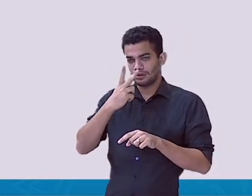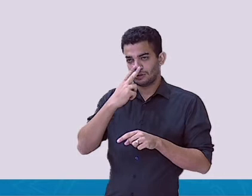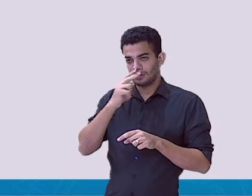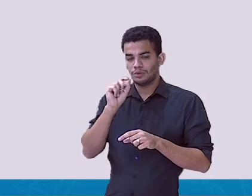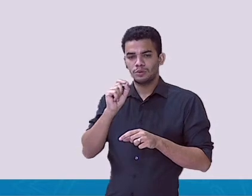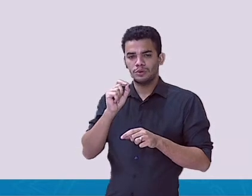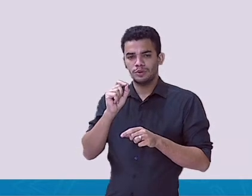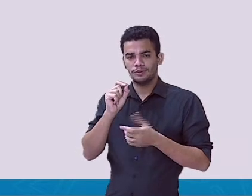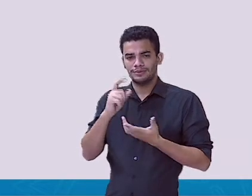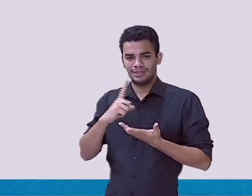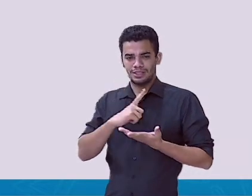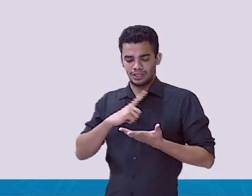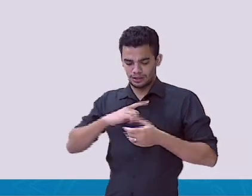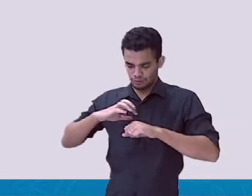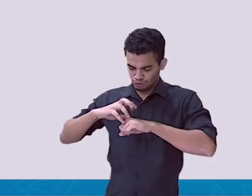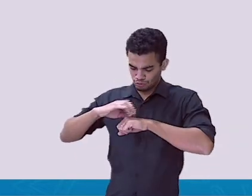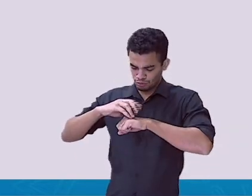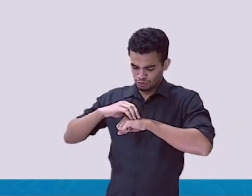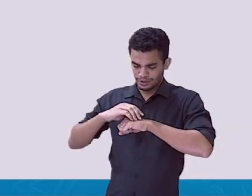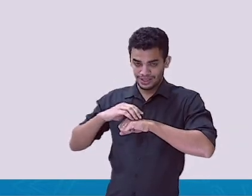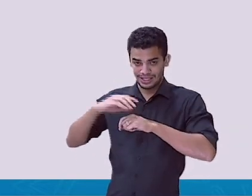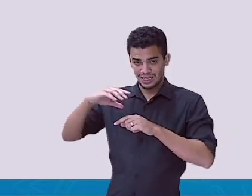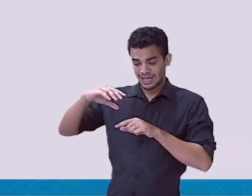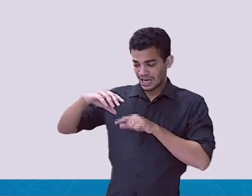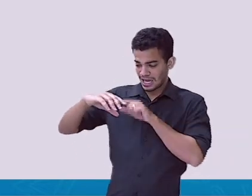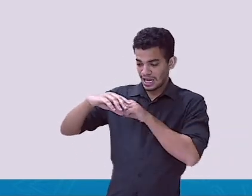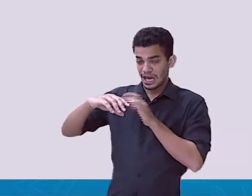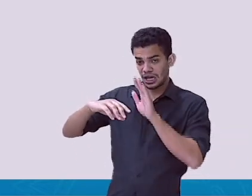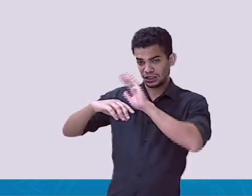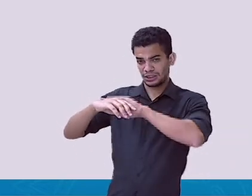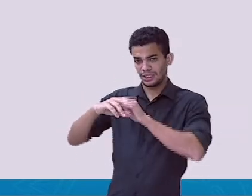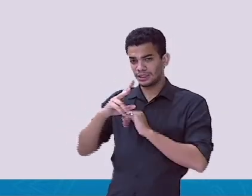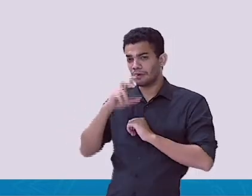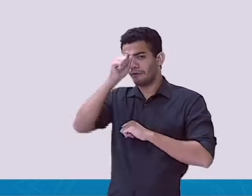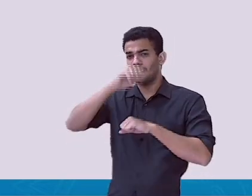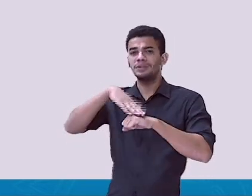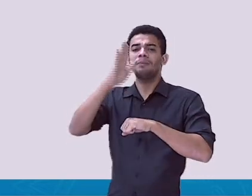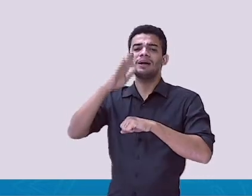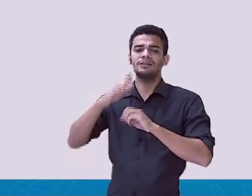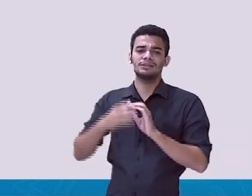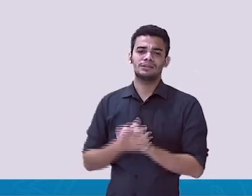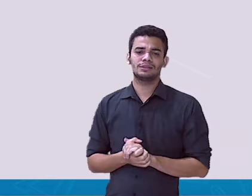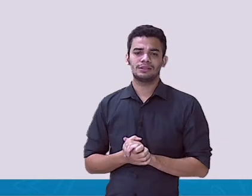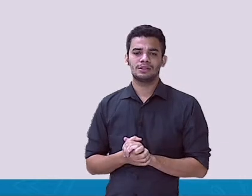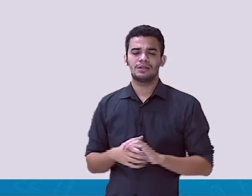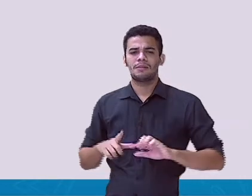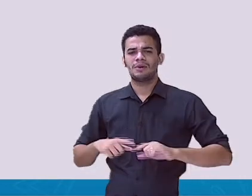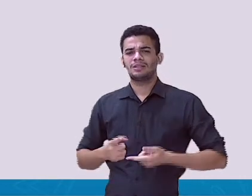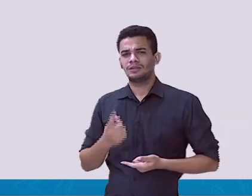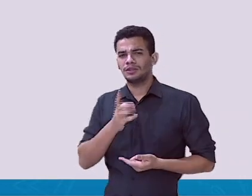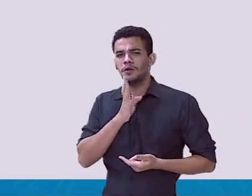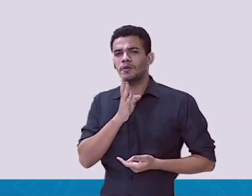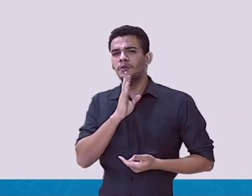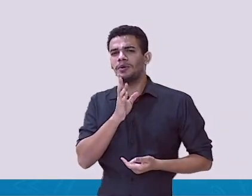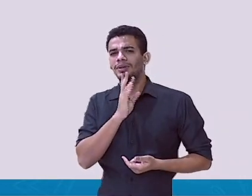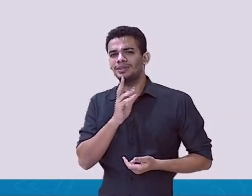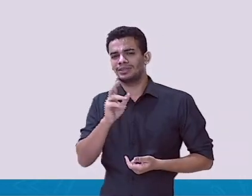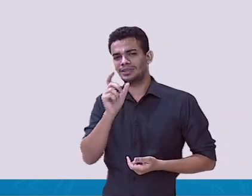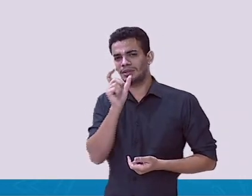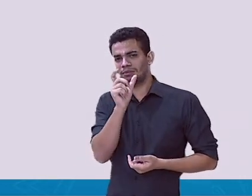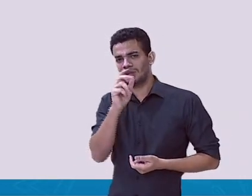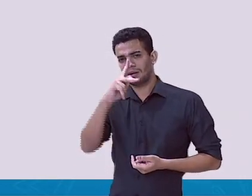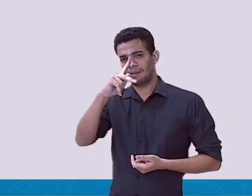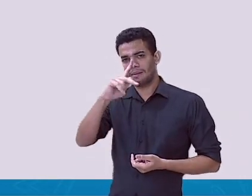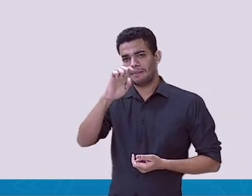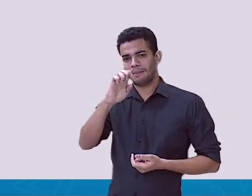Quem serão esses seres? Alguém já ouviu falar de percevejos?